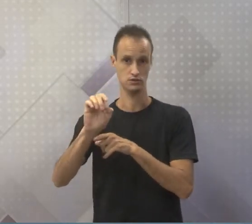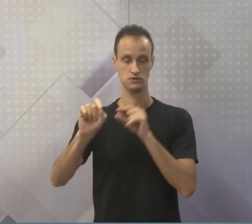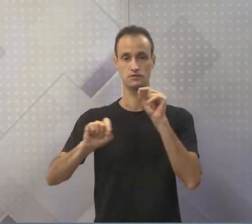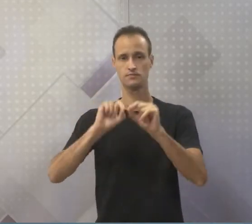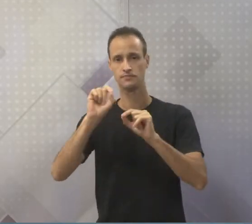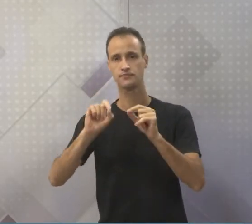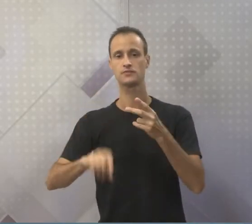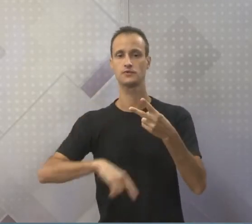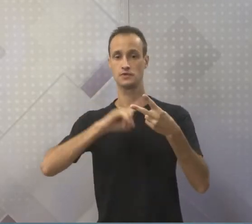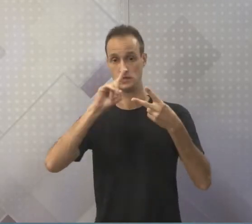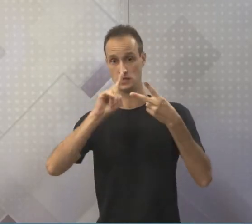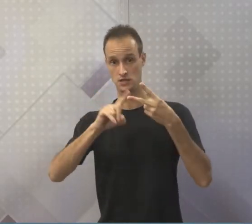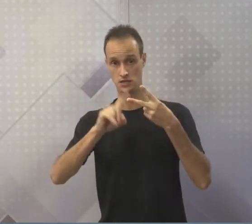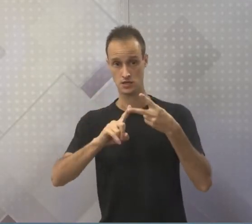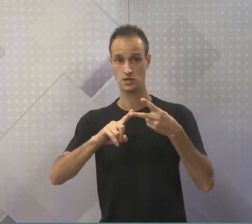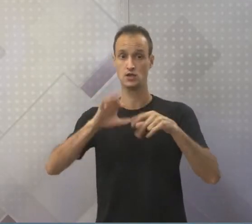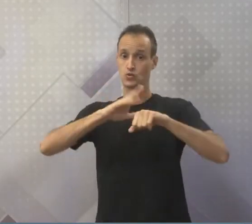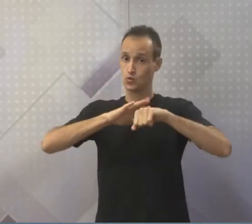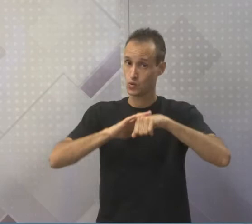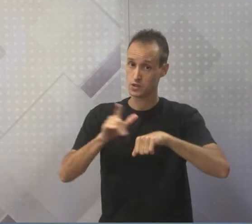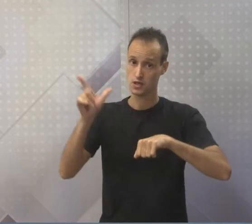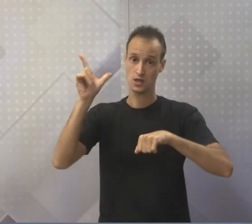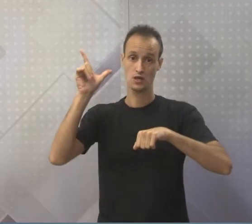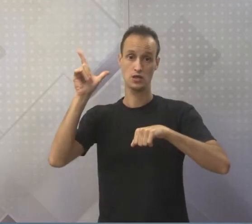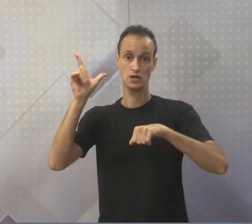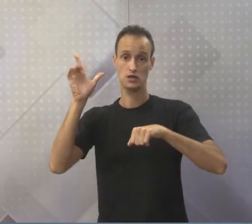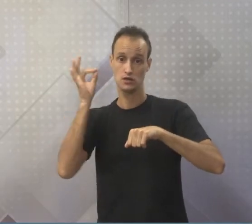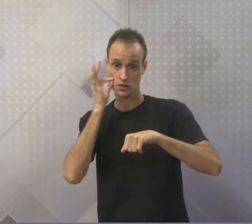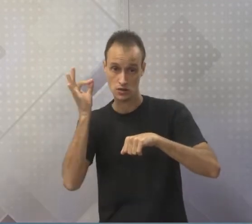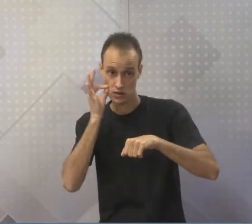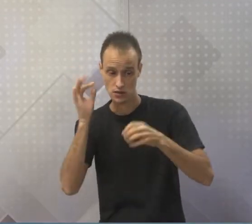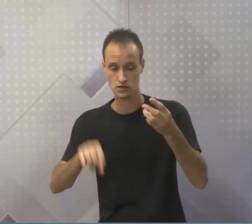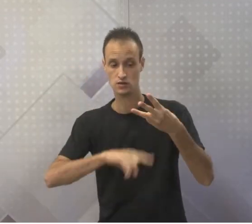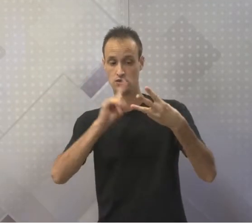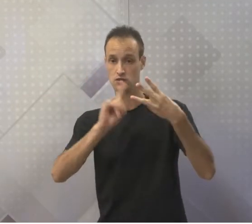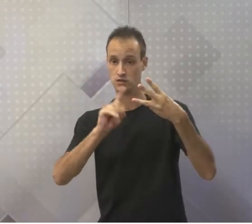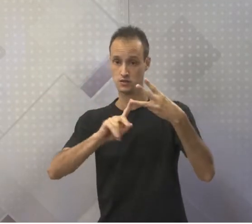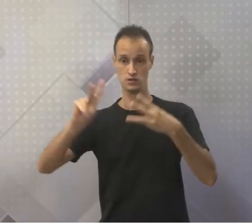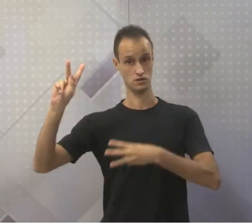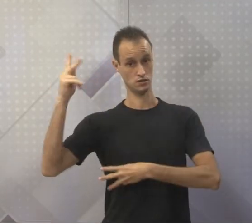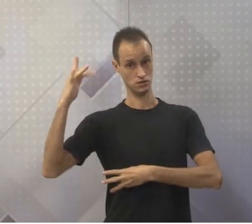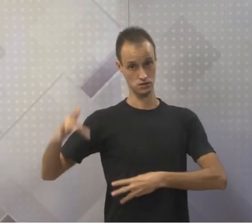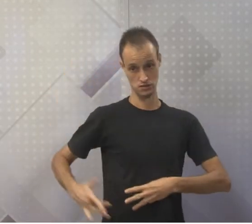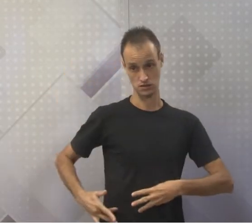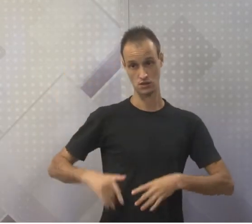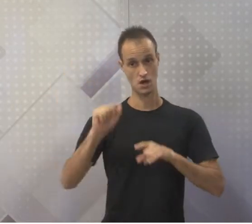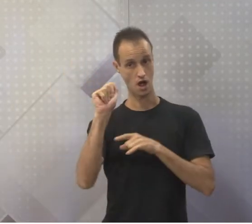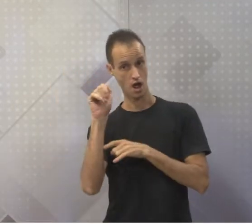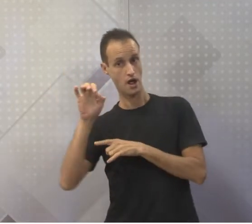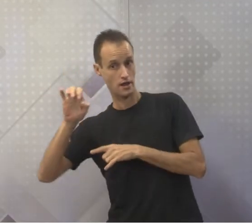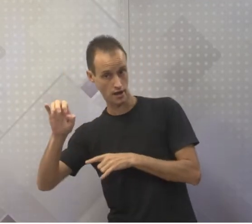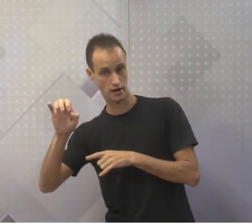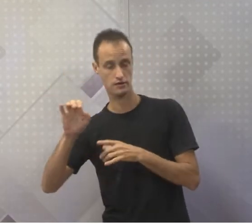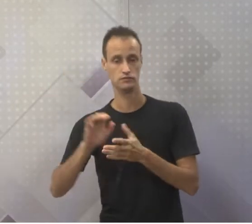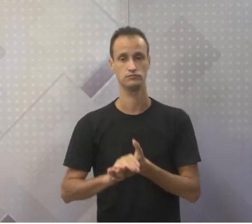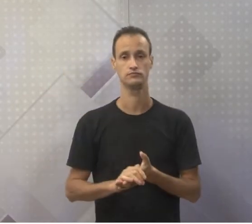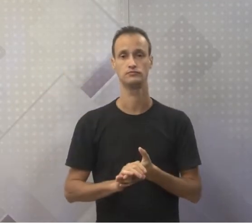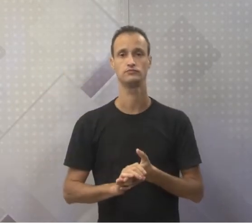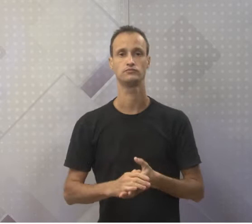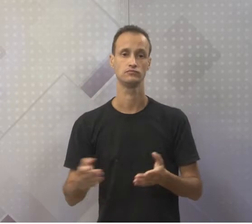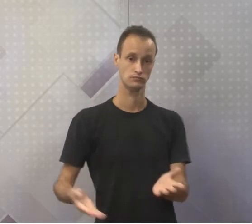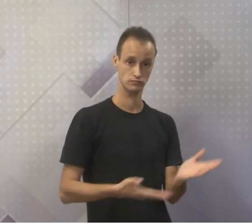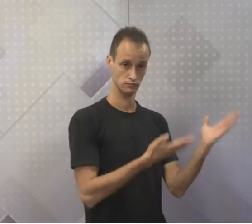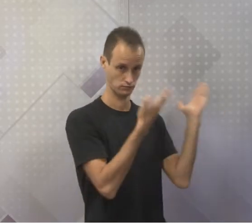leptospirose e de hepatites A e E. Pois bem, veja aqui no slide, vem comigo, gente,